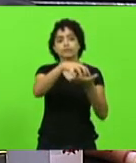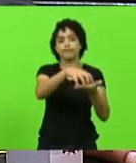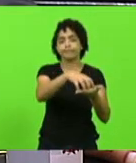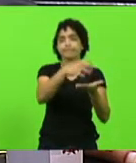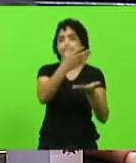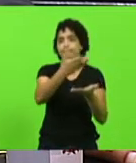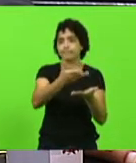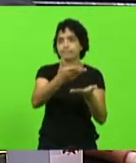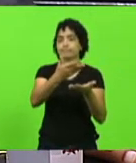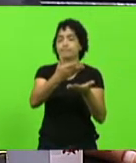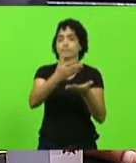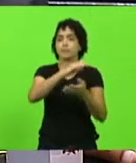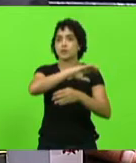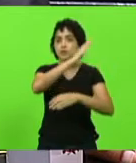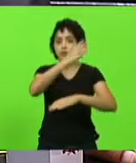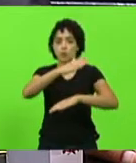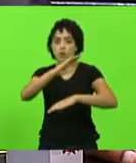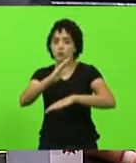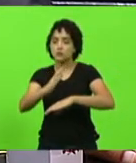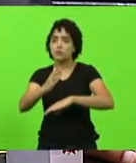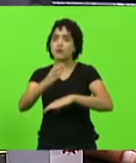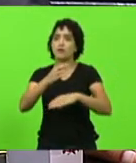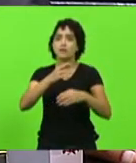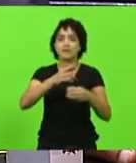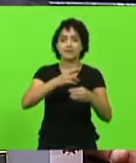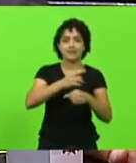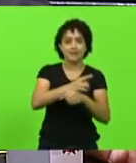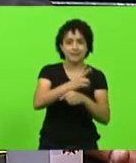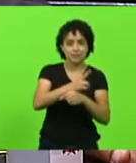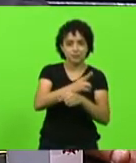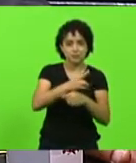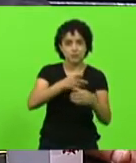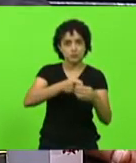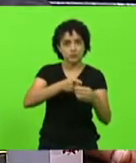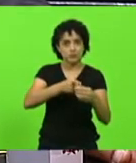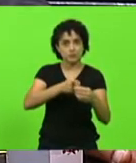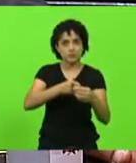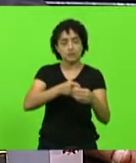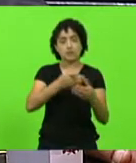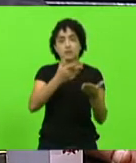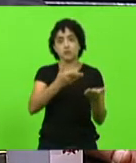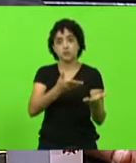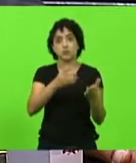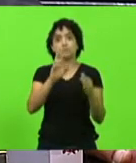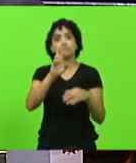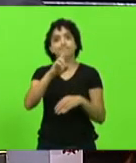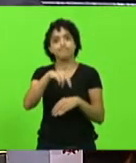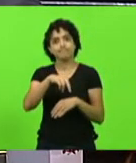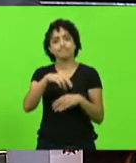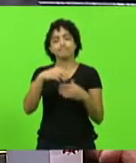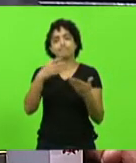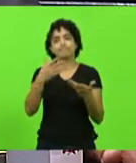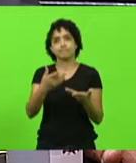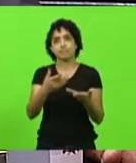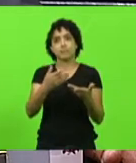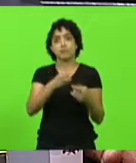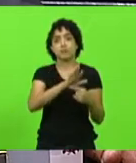mais especificamente em Rio do Sul. E Vossa Excelência tem razão, é um ganho não só